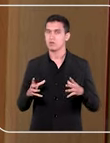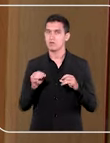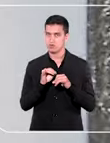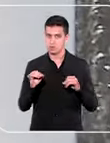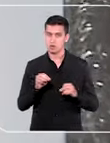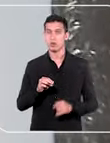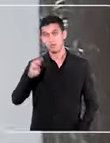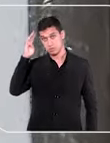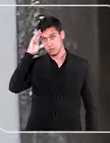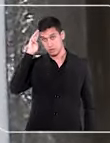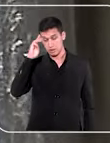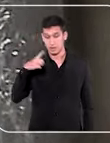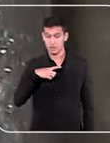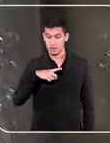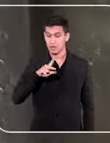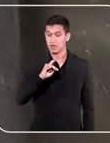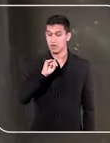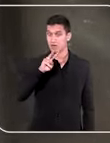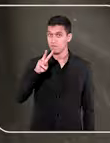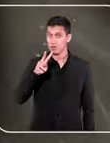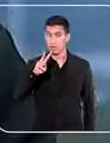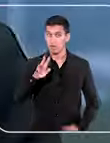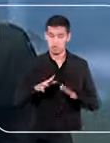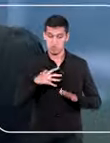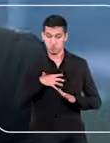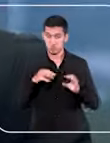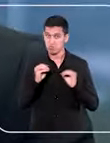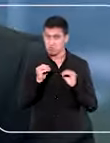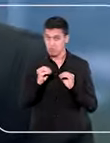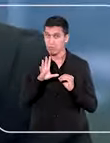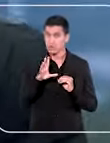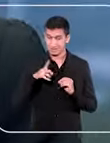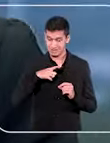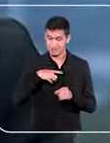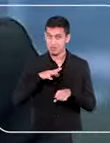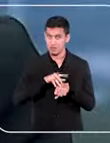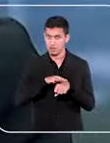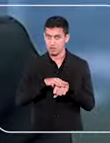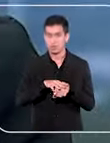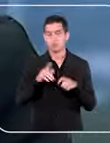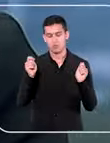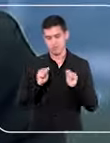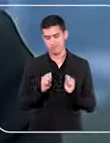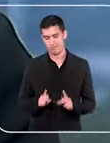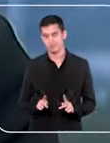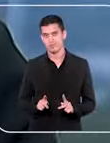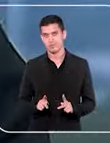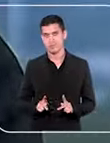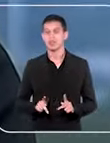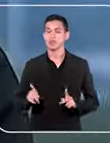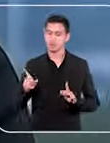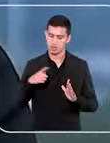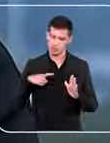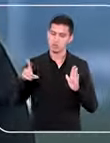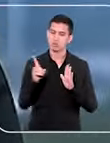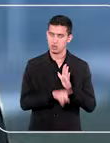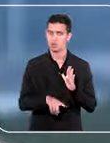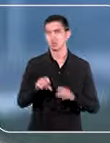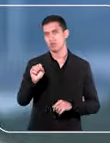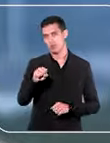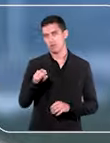militar com HIV, mesmo assintomático, tem direito à reforma por incapacidade. Ele tem direito,